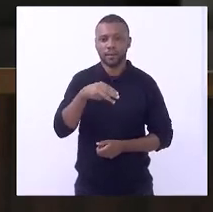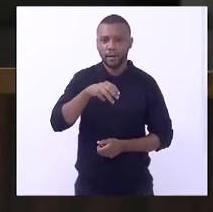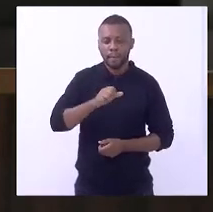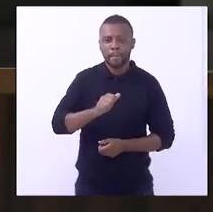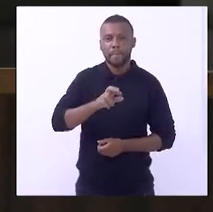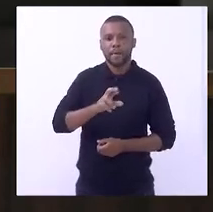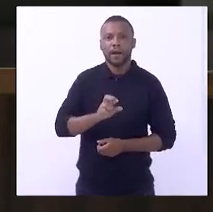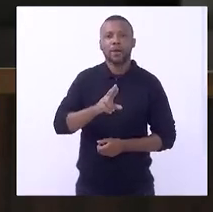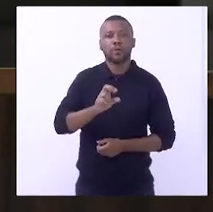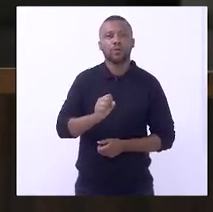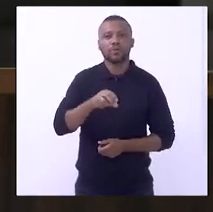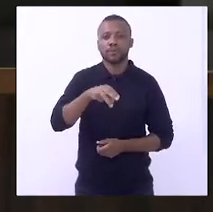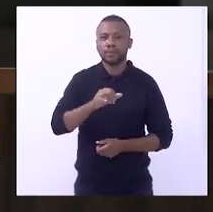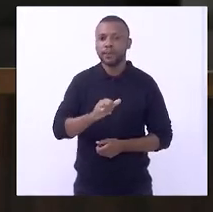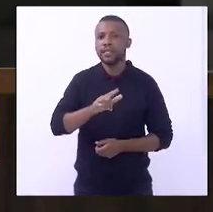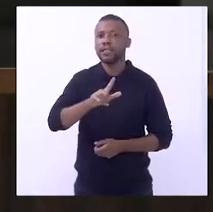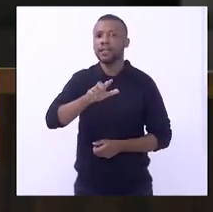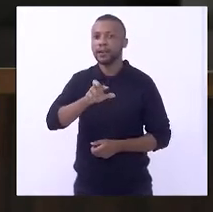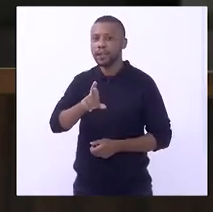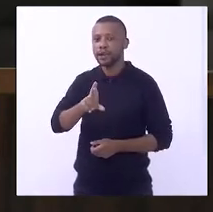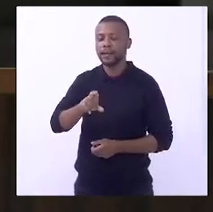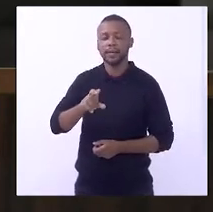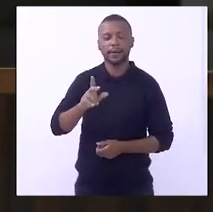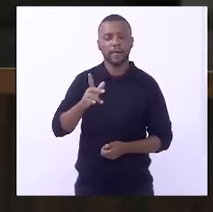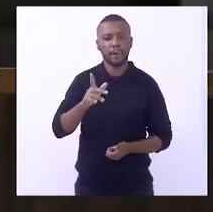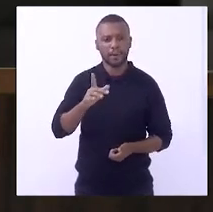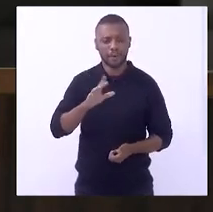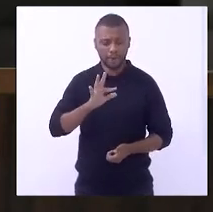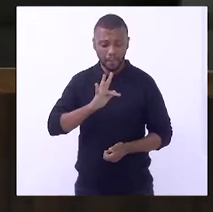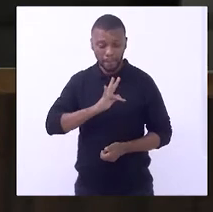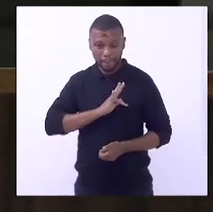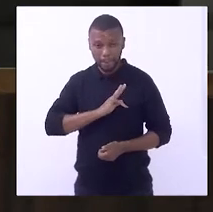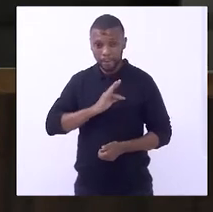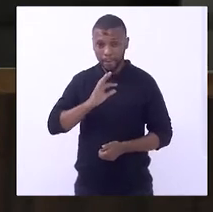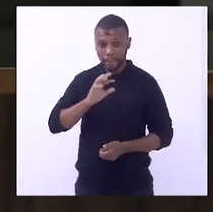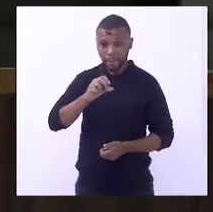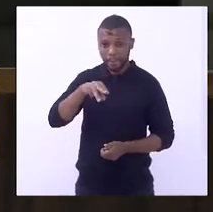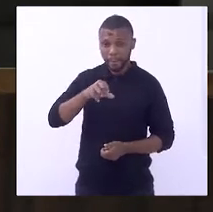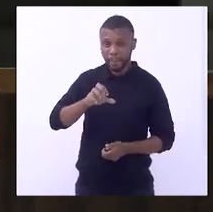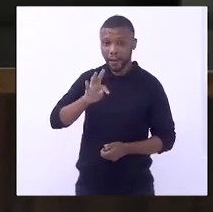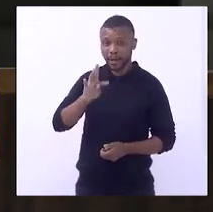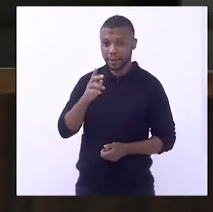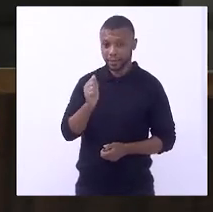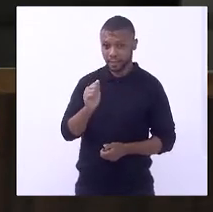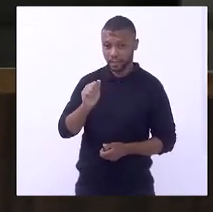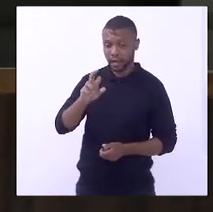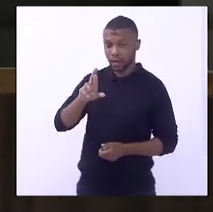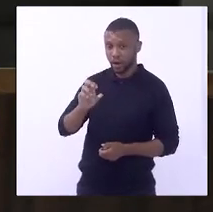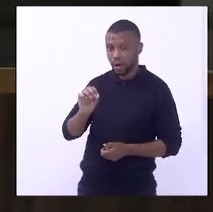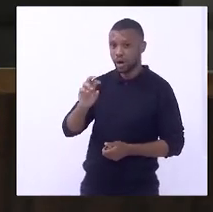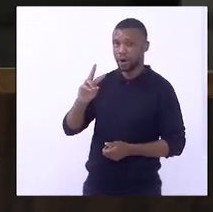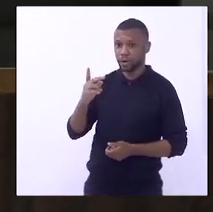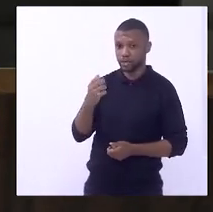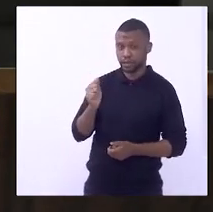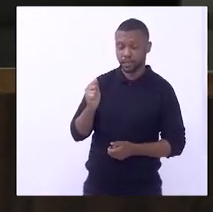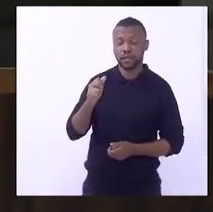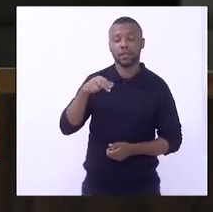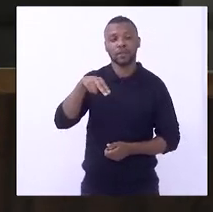Miller, Marcos Miller, Marta Rocha, Marta Rocha, Noel de